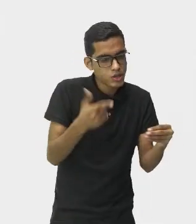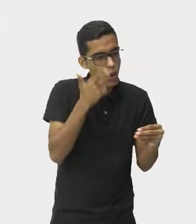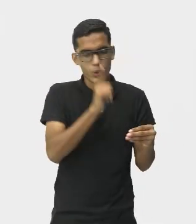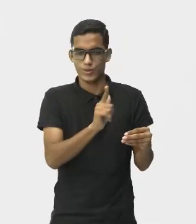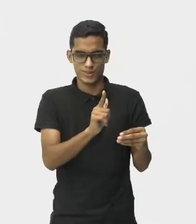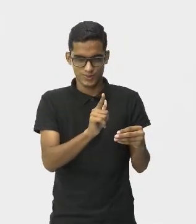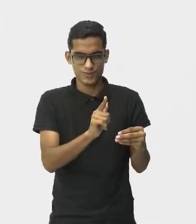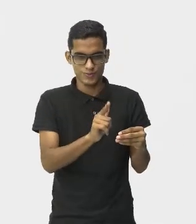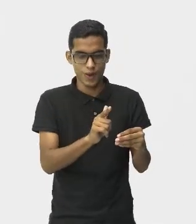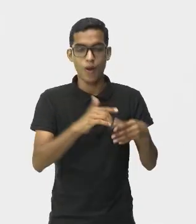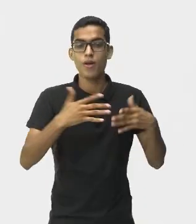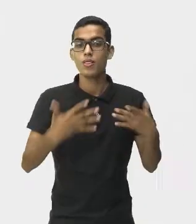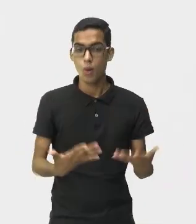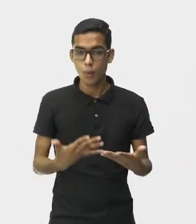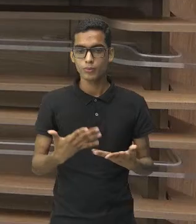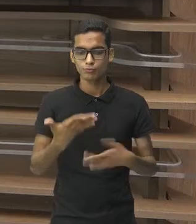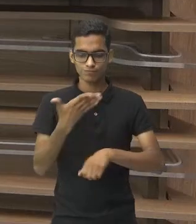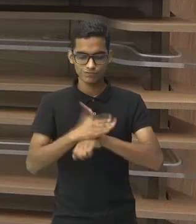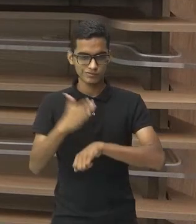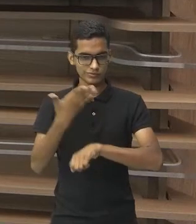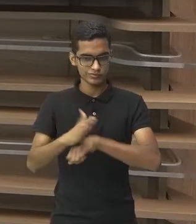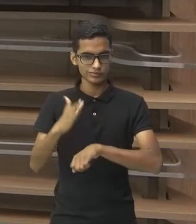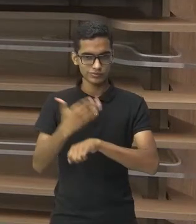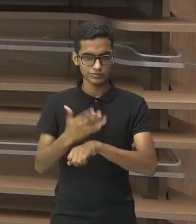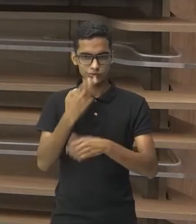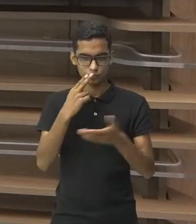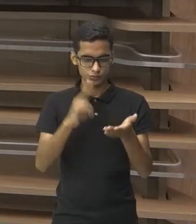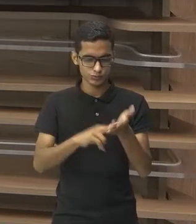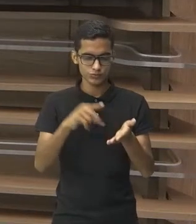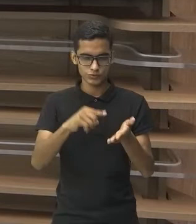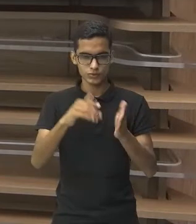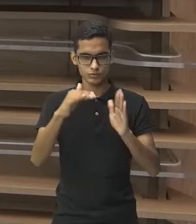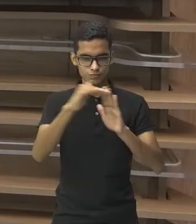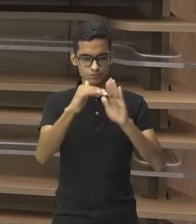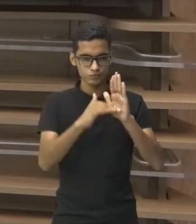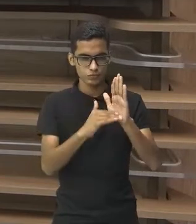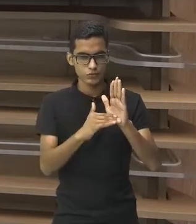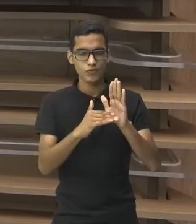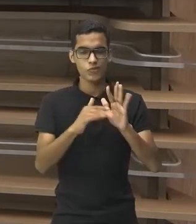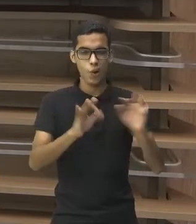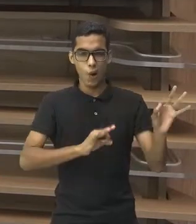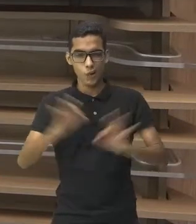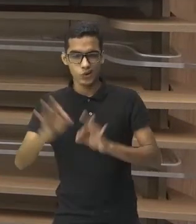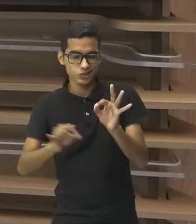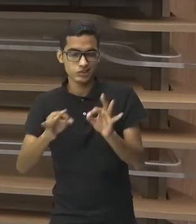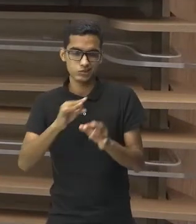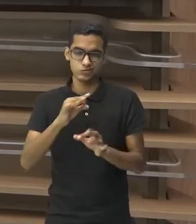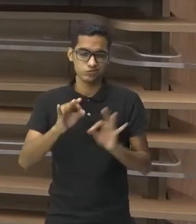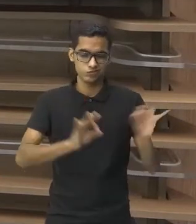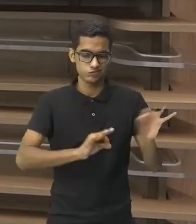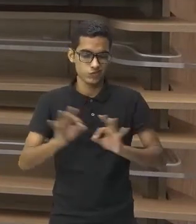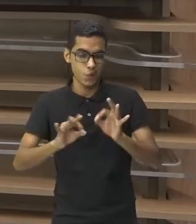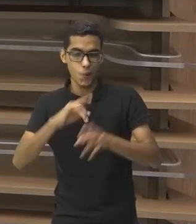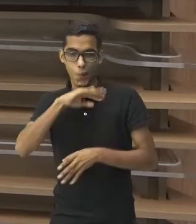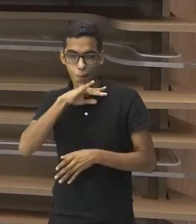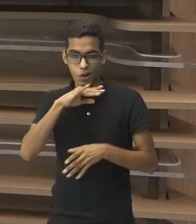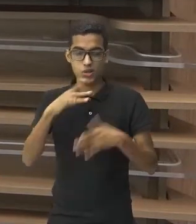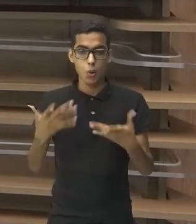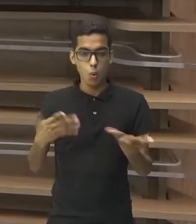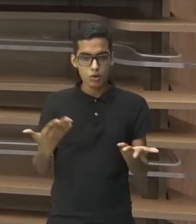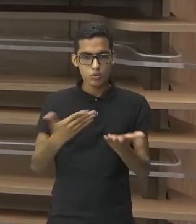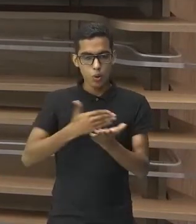que essas práticas foram muito mal organizadas e, quando colocado em prática, foi bastante